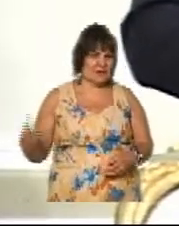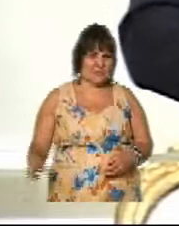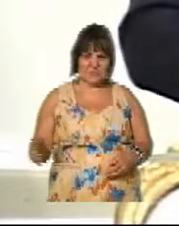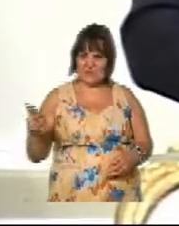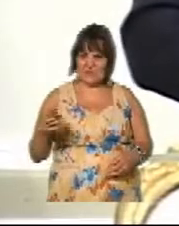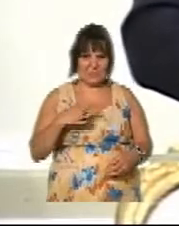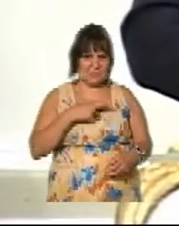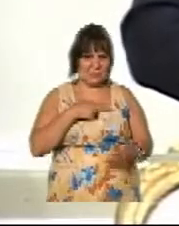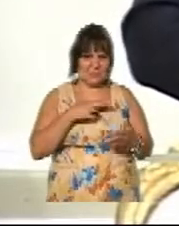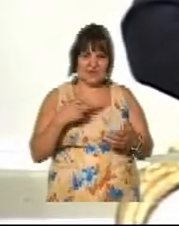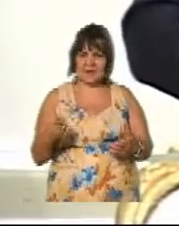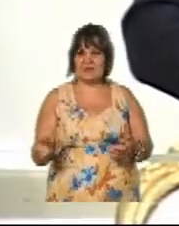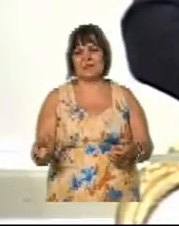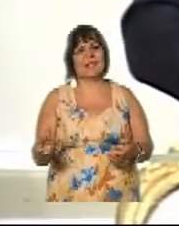São